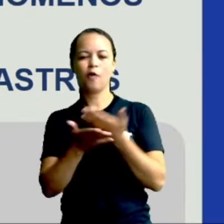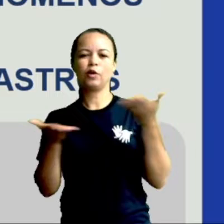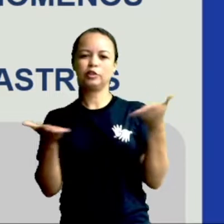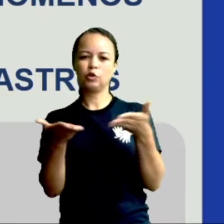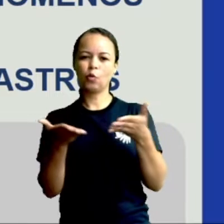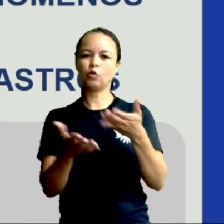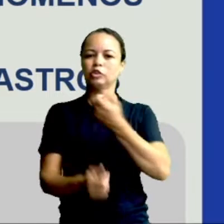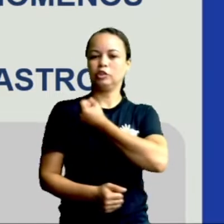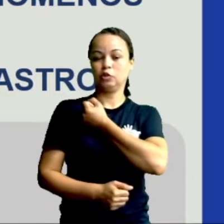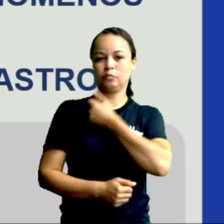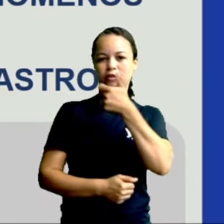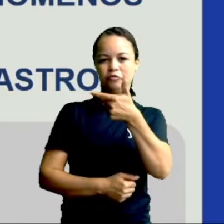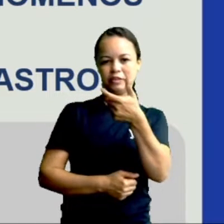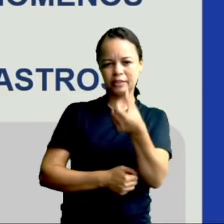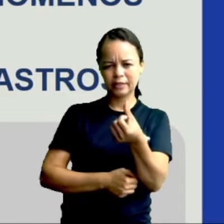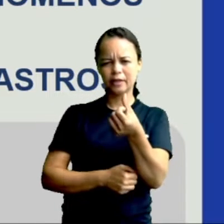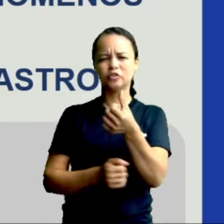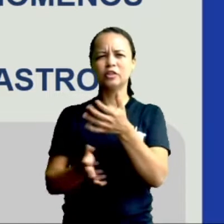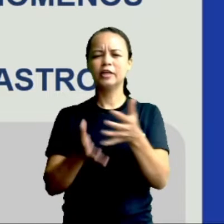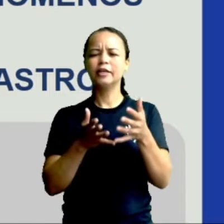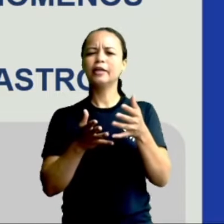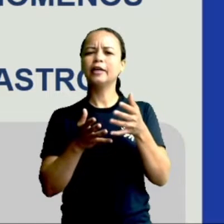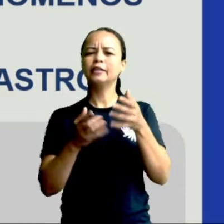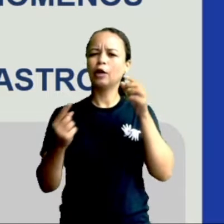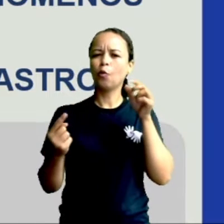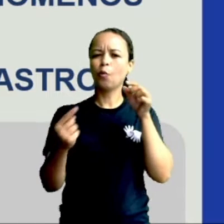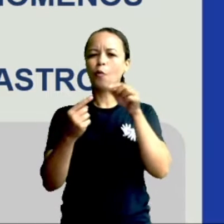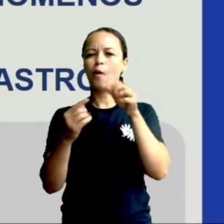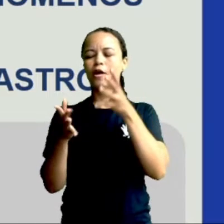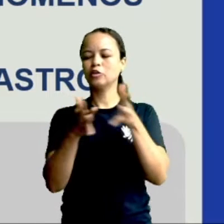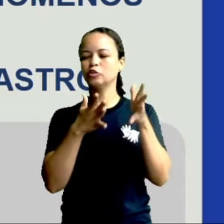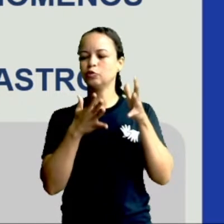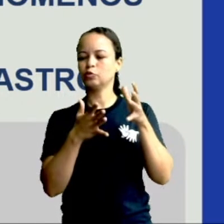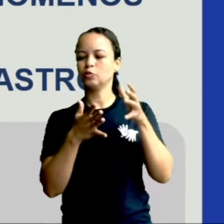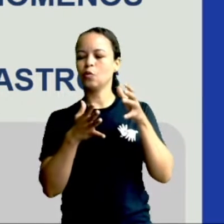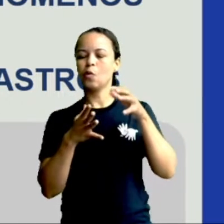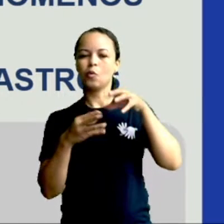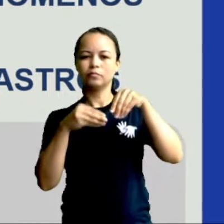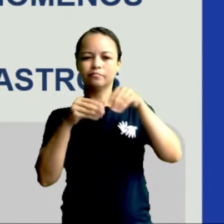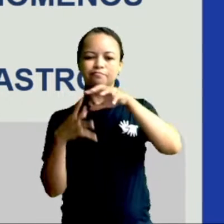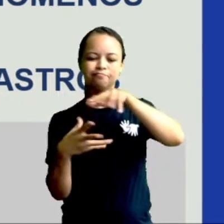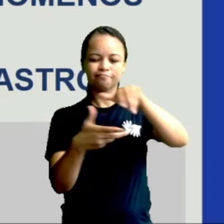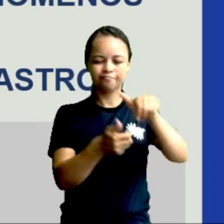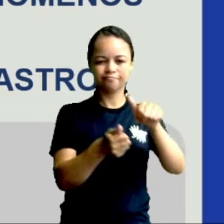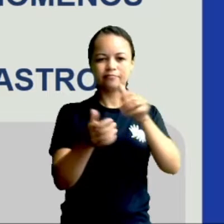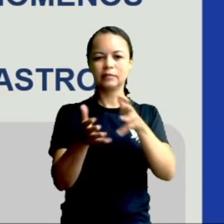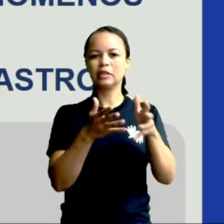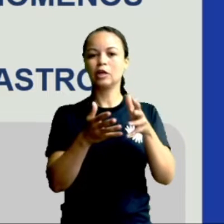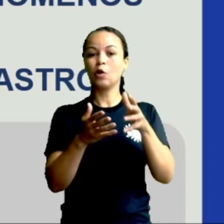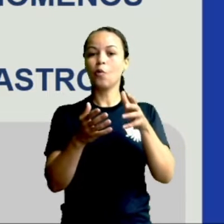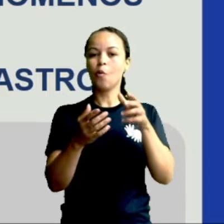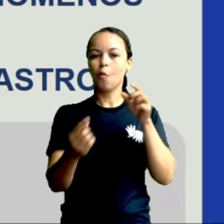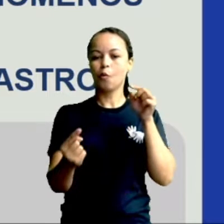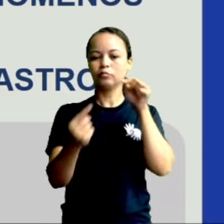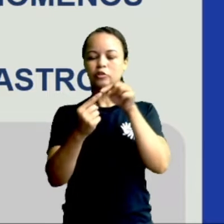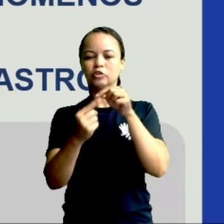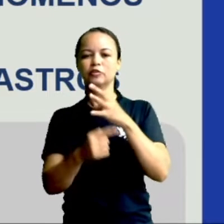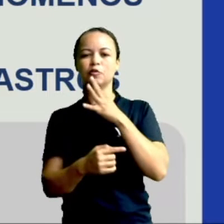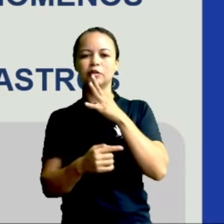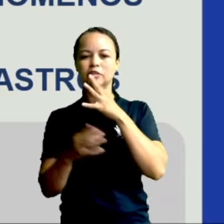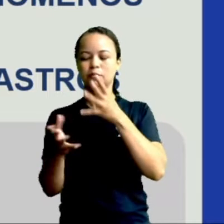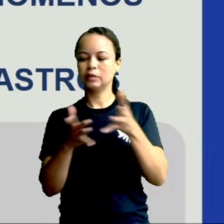número 26, que tem como eixo Terra e Universo. E o objetivo de conhecimento é o